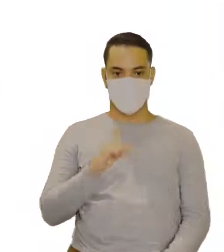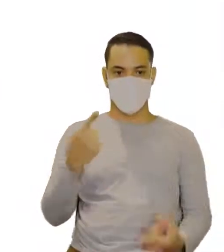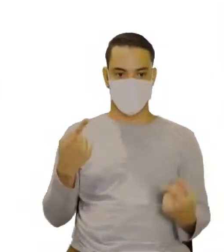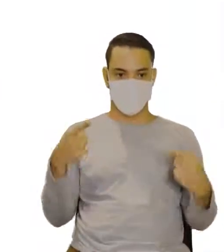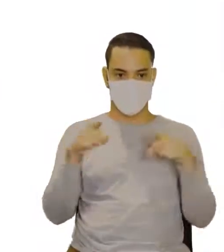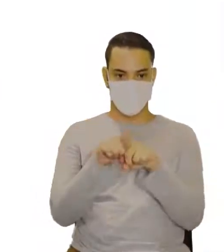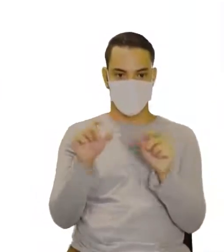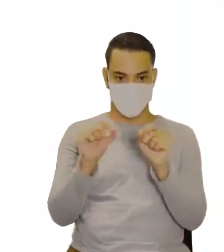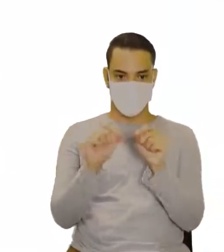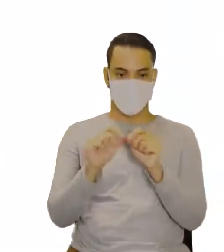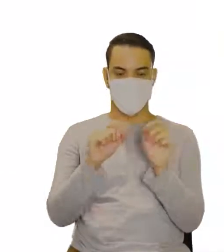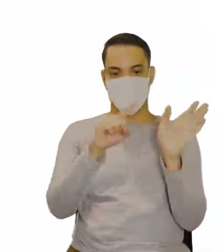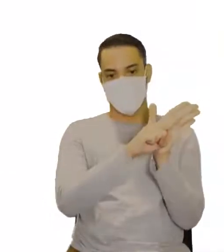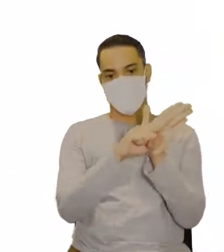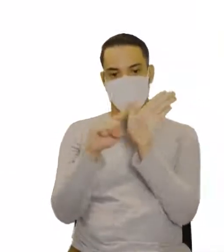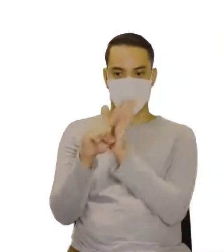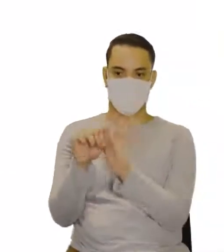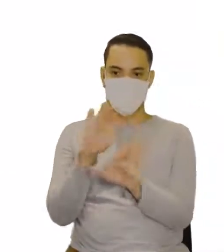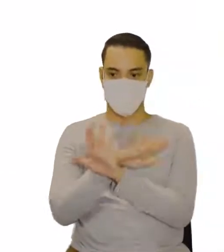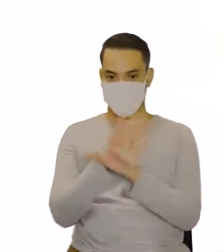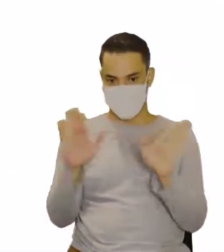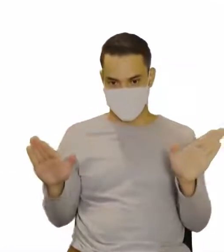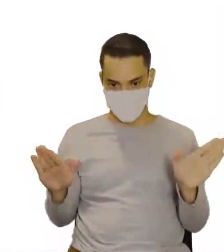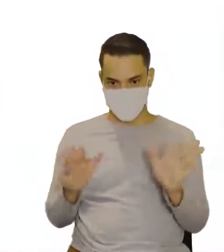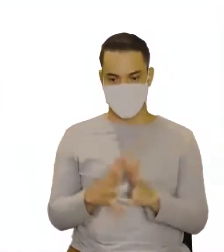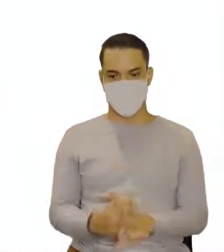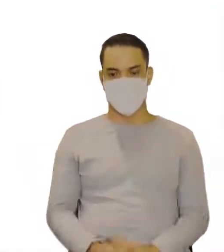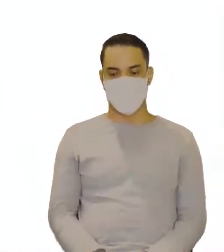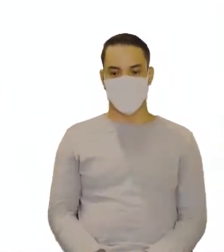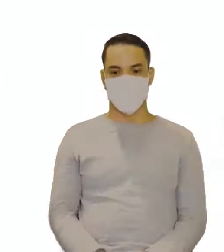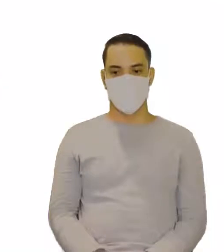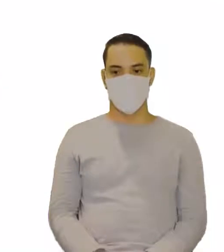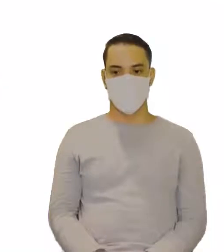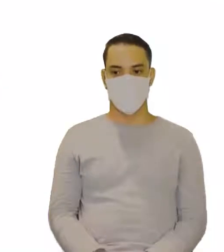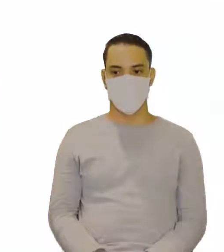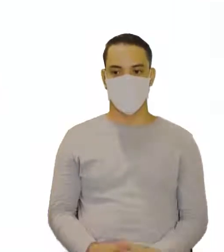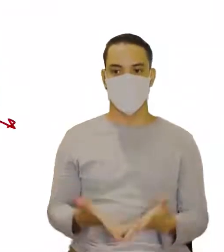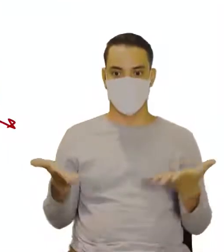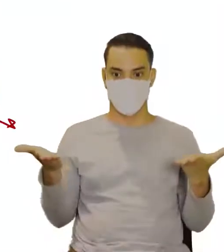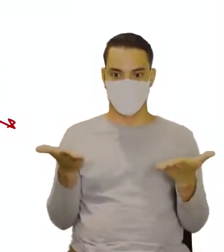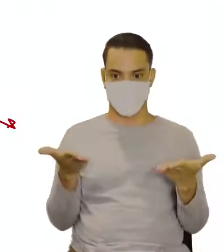você fazer a subtração das duas aqui, ok? E